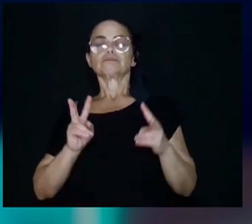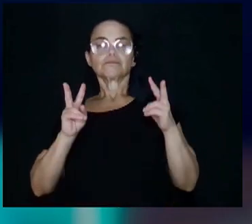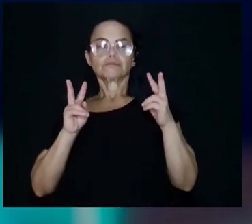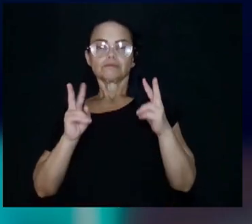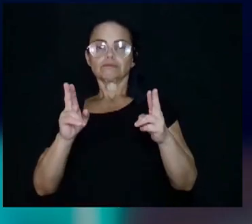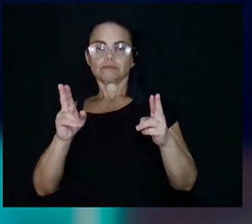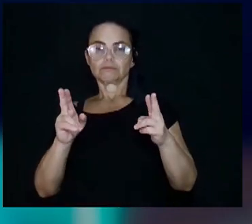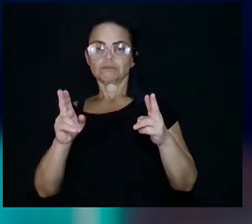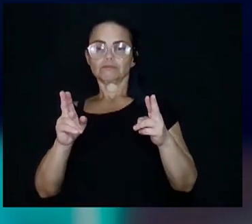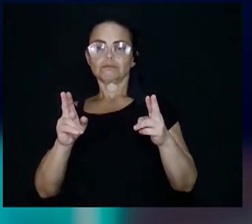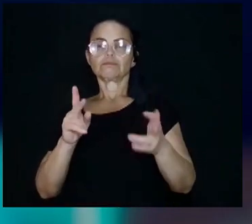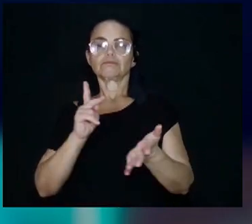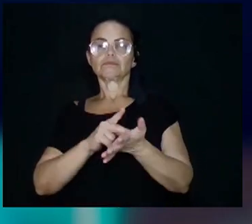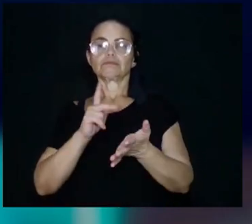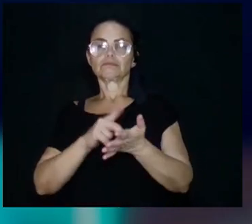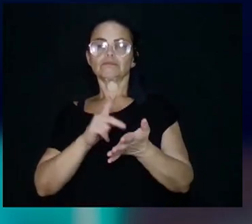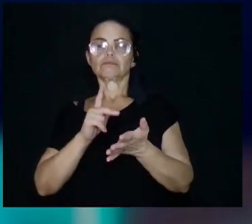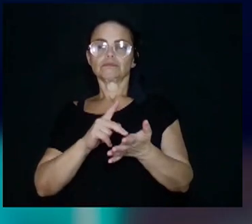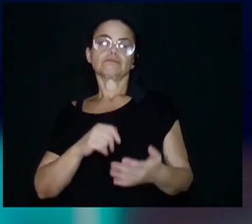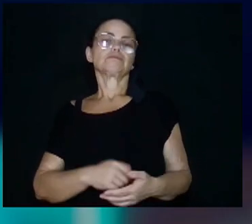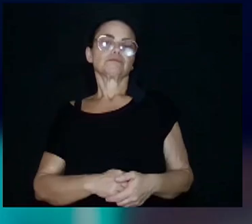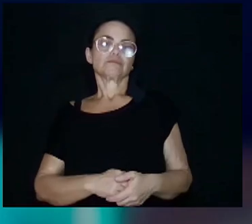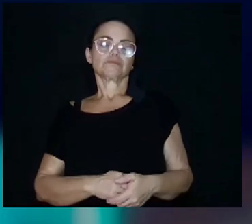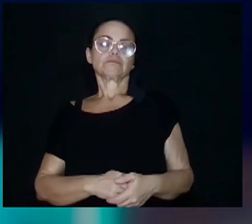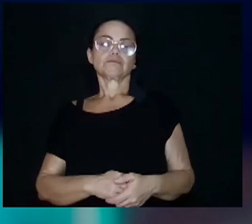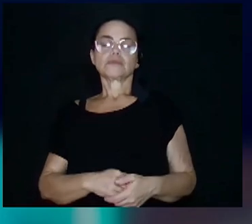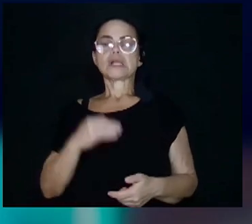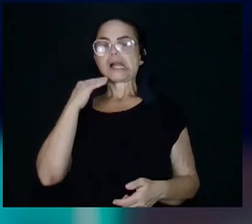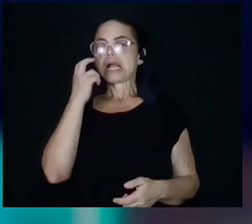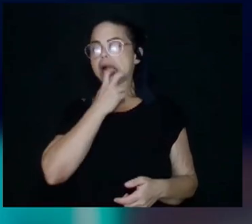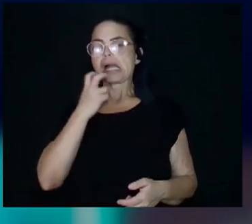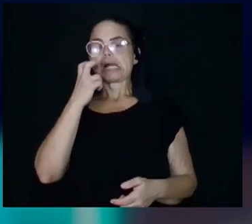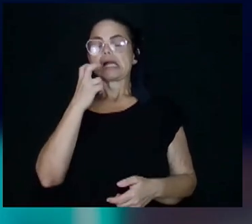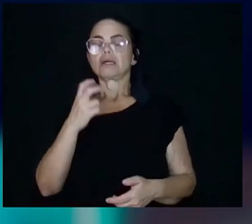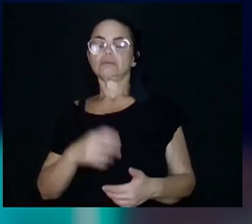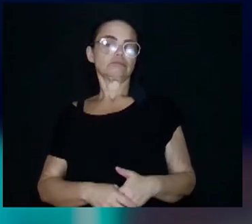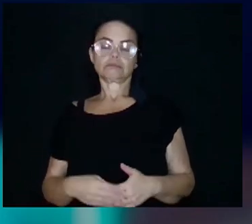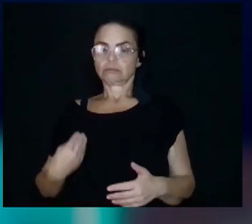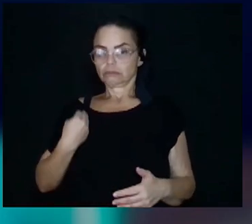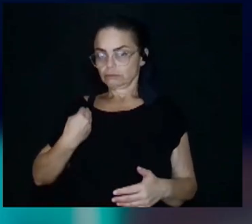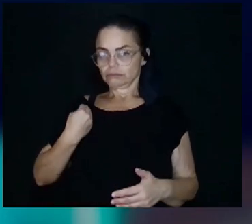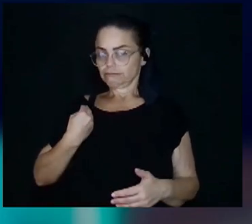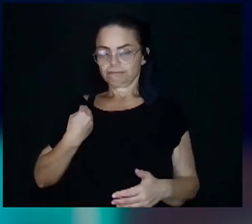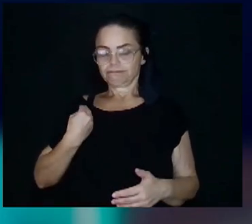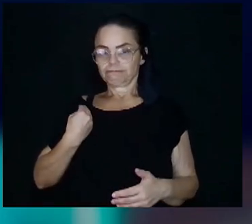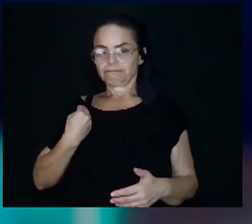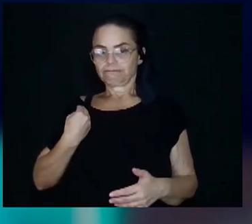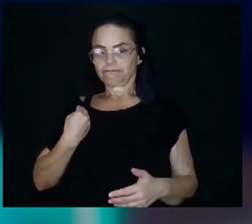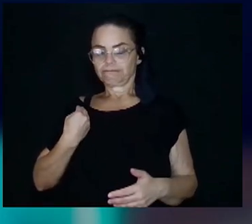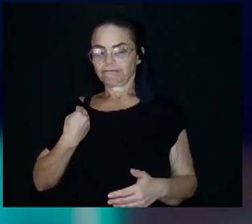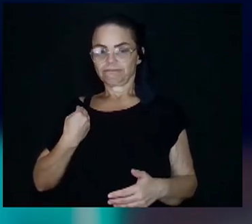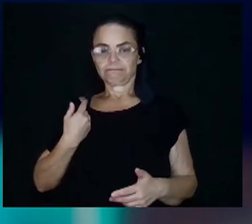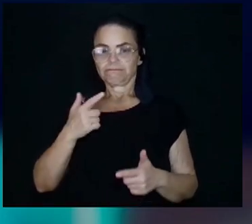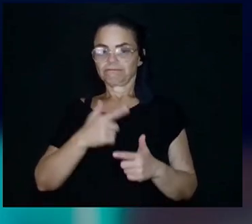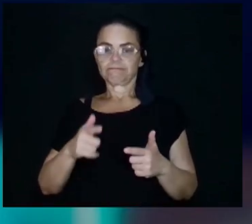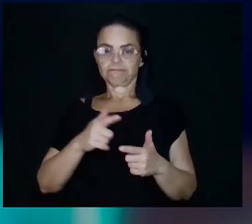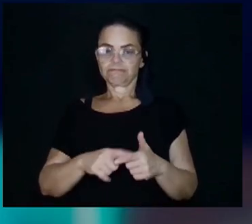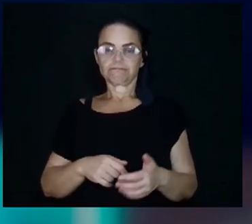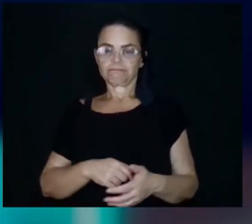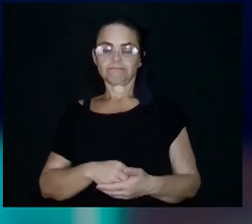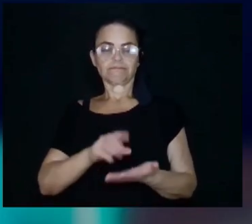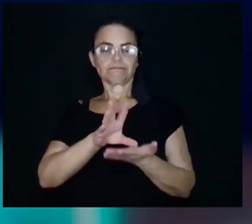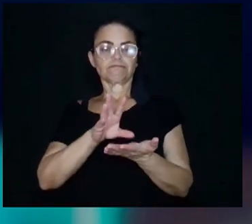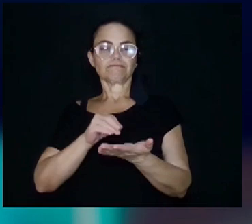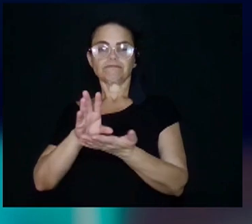tinham mais gagueiras aí, e não é pelo convívio não, porque gagueira não pega. Ninguém vai aprender, ninguém vai gaguejar